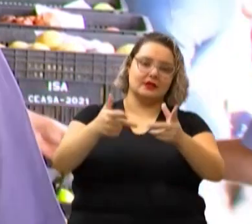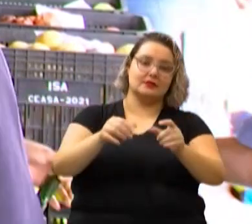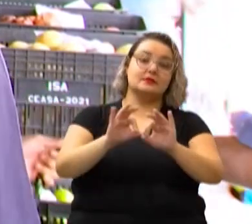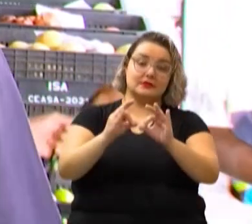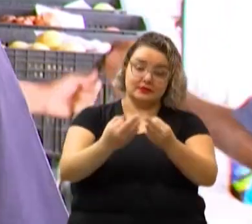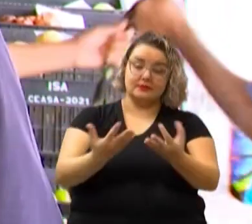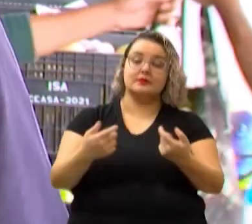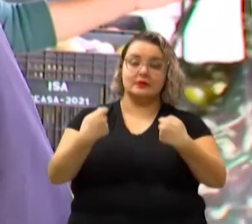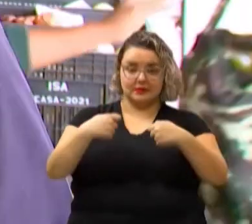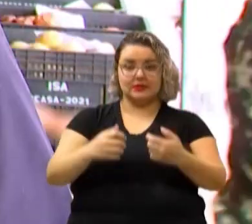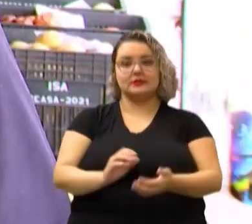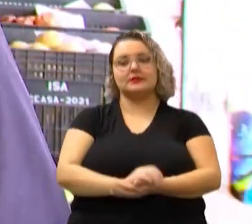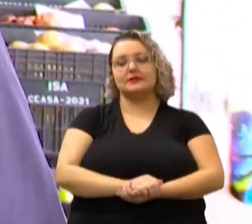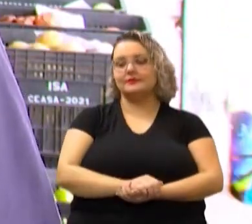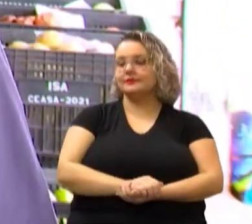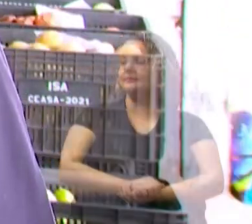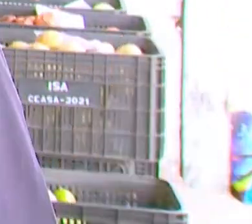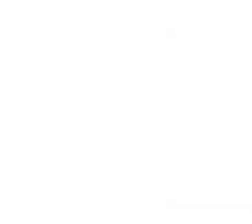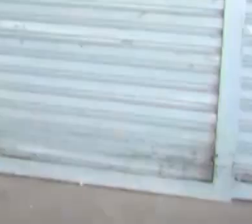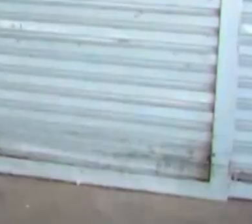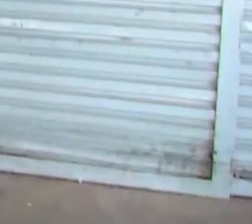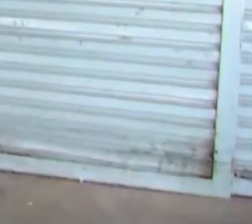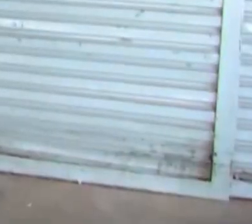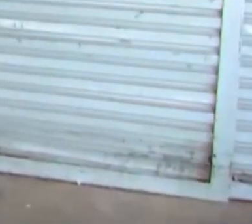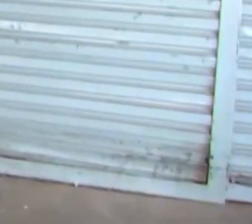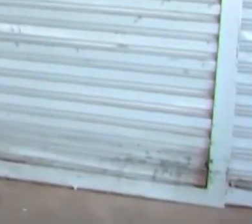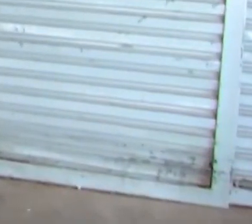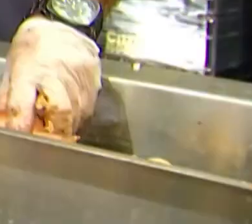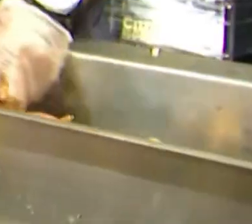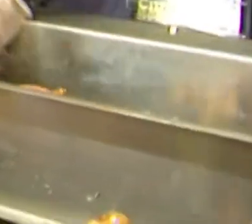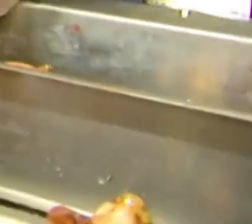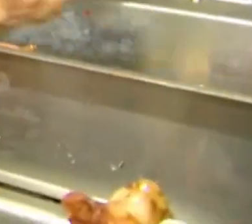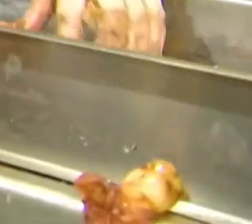a garantia desse direito a todas essas famílias.